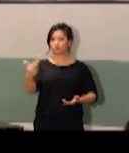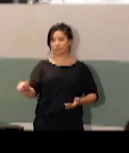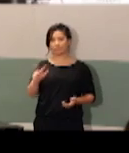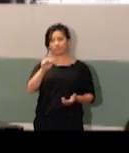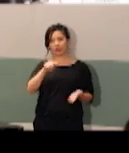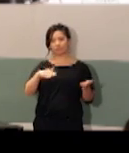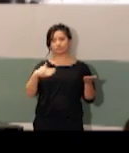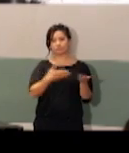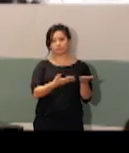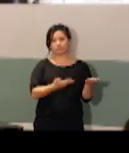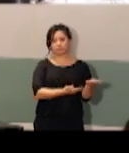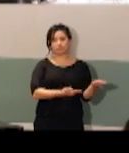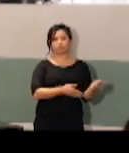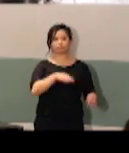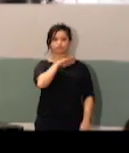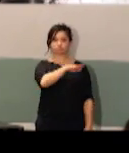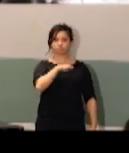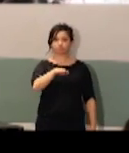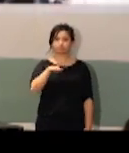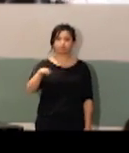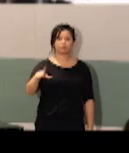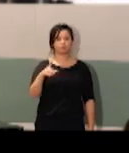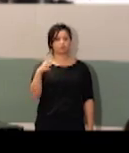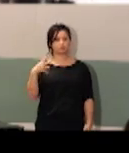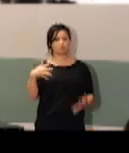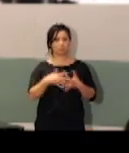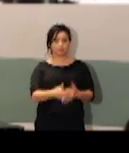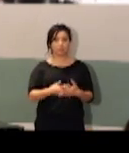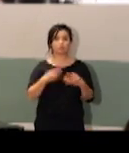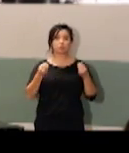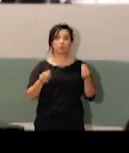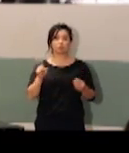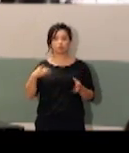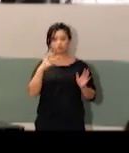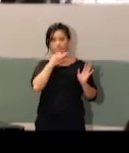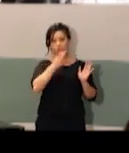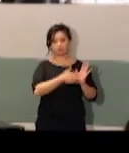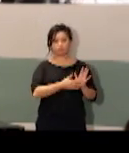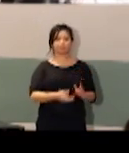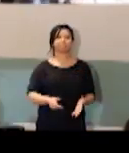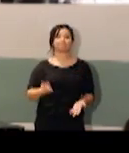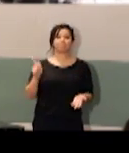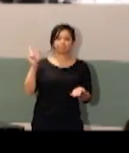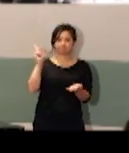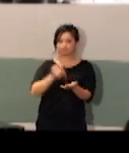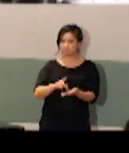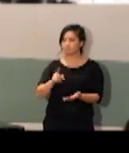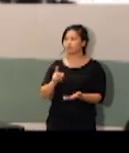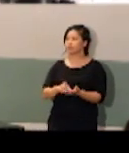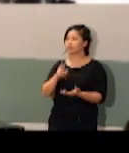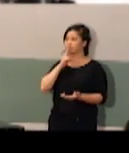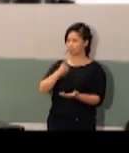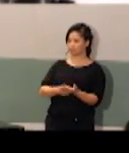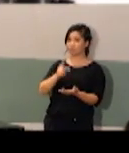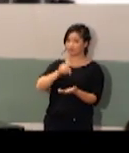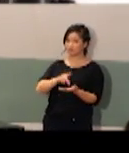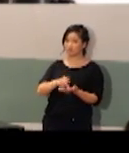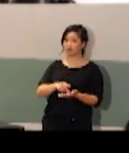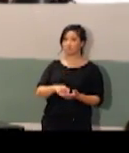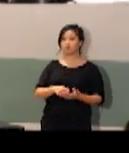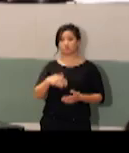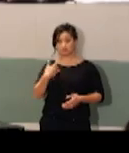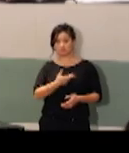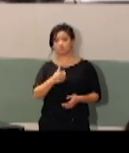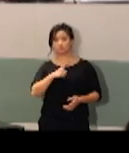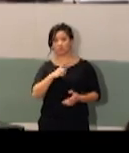Olha, nós temos graves problemas de mobilidade no Distrito Federal. O trânsito virou um problema no Distrito Federal. E grande parte